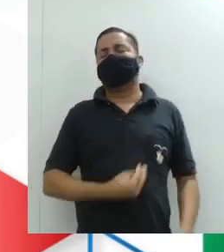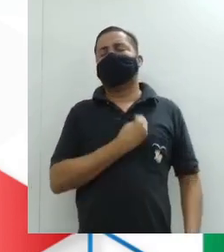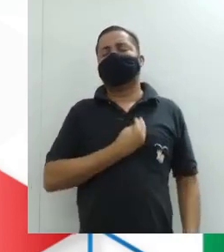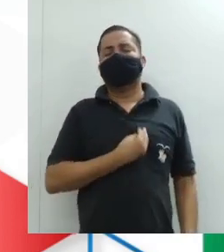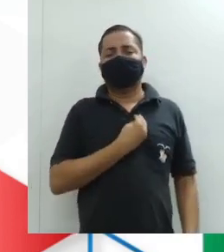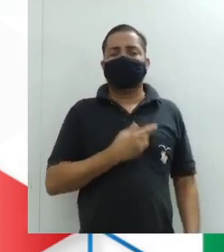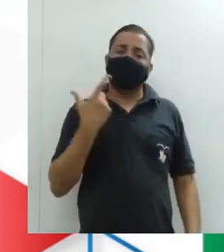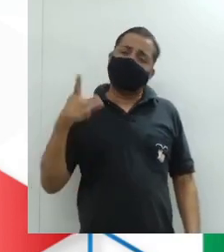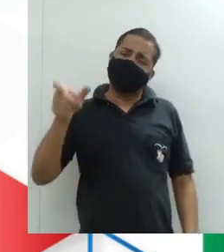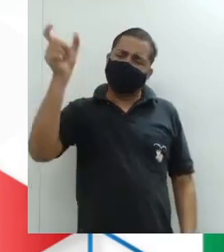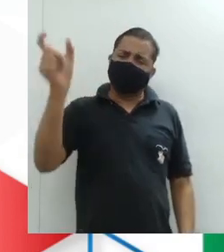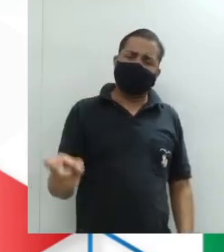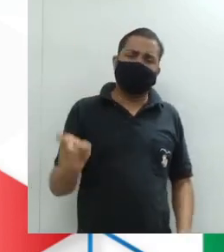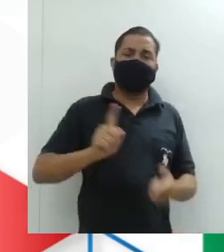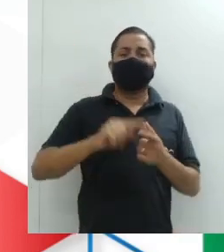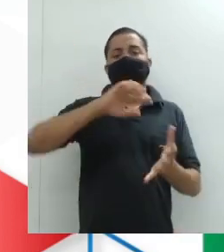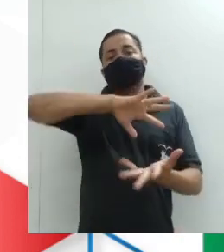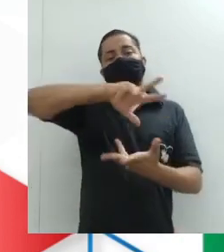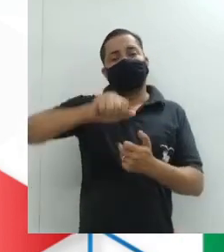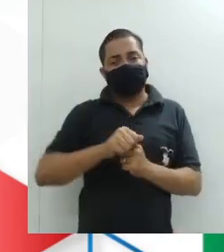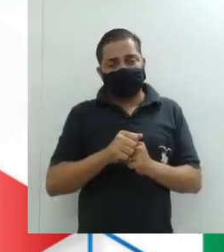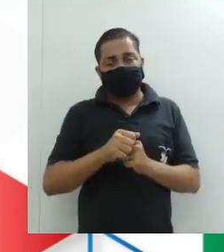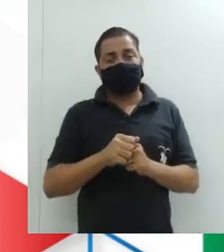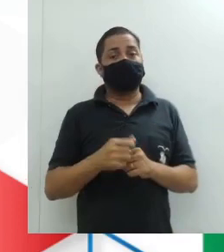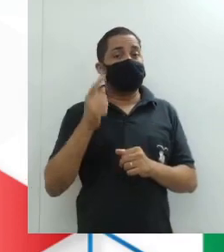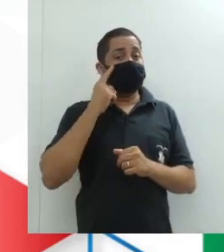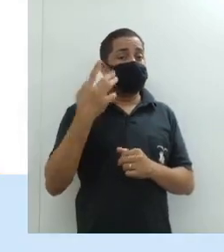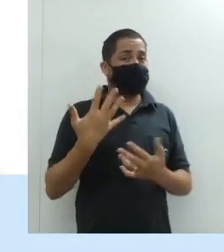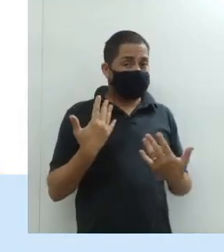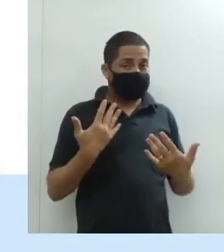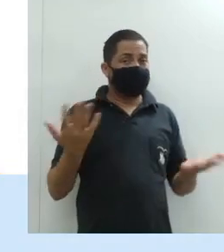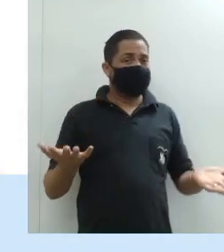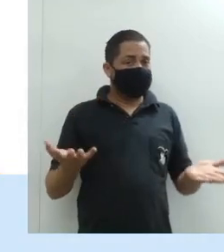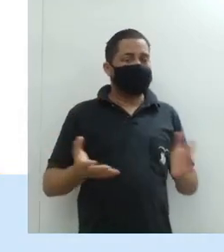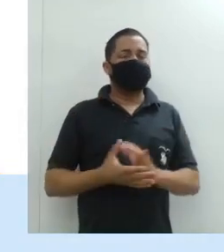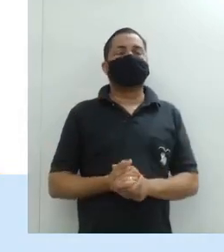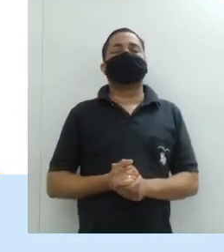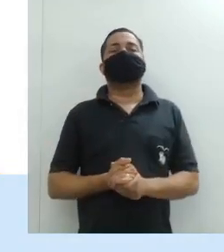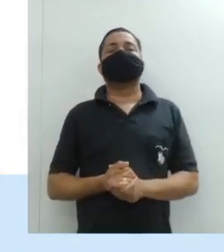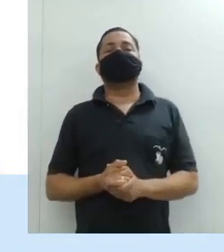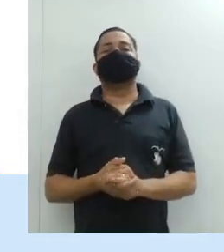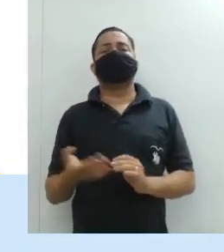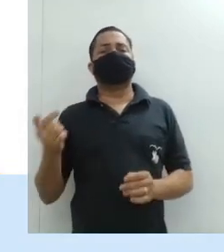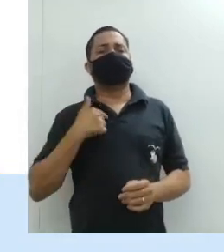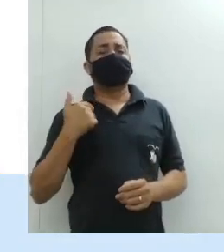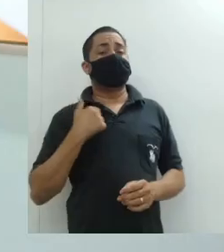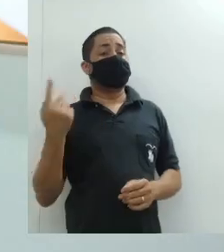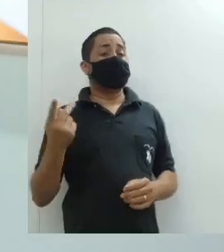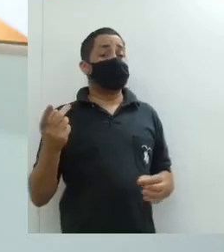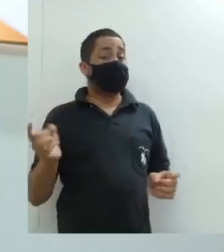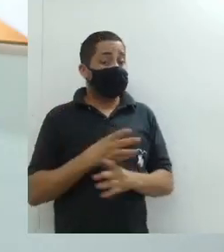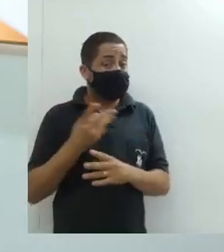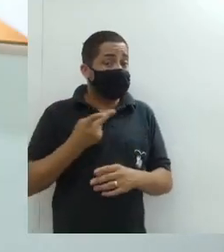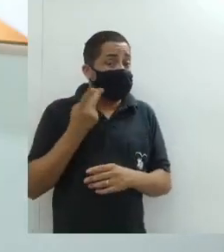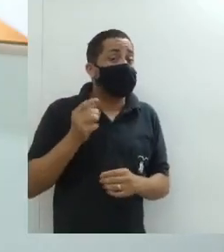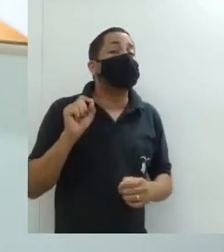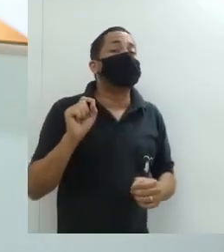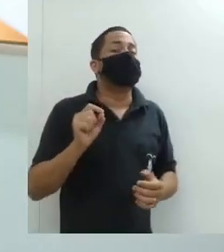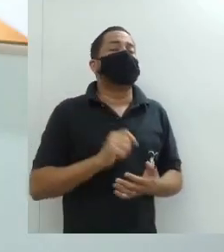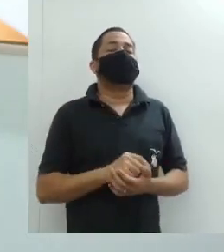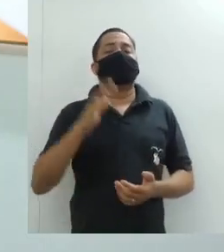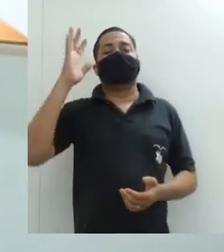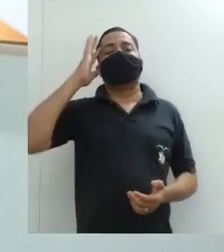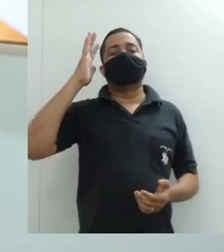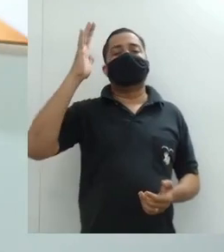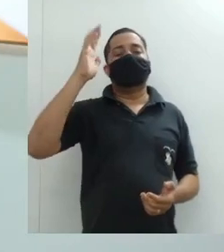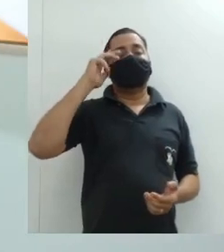com o outro e com o mundo. Olhando para mim agora, prestem bem atenção. Eu acabei de falar a vocês que o